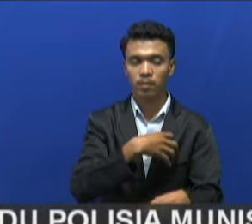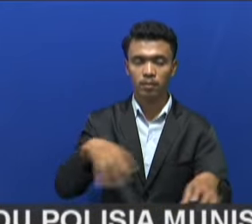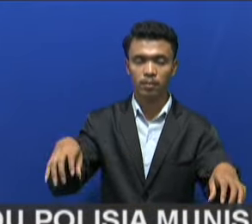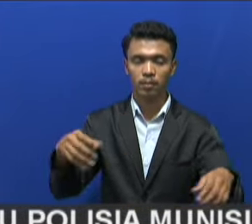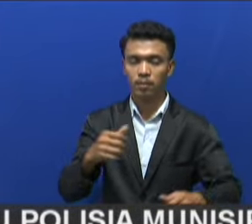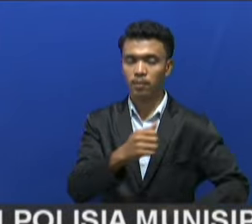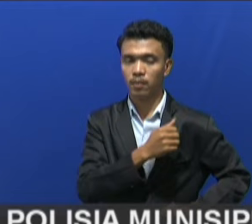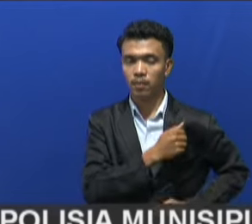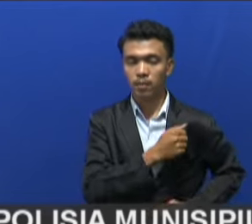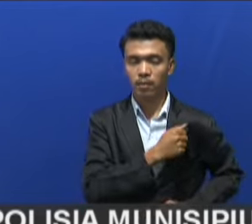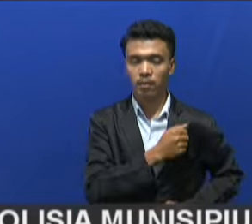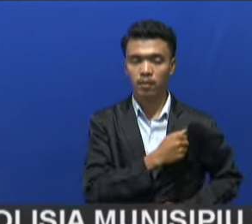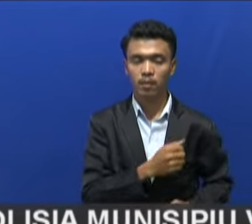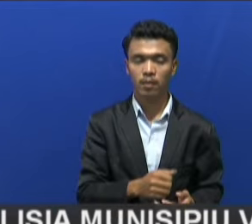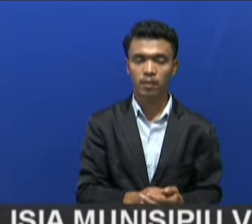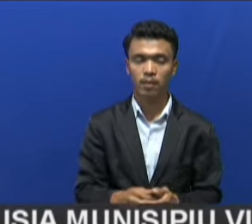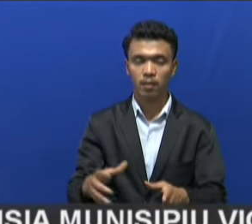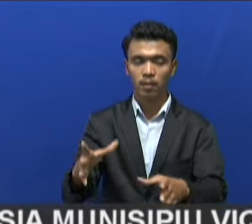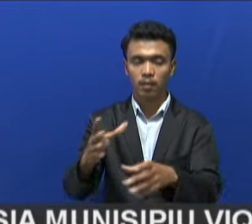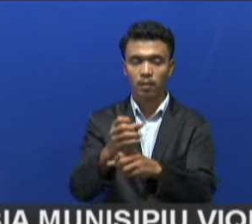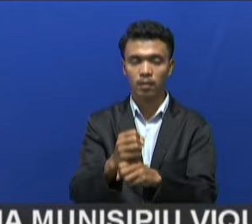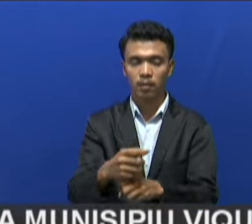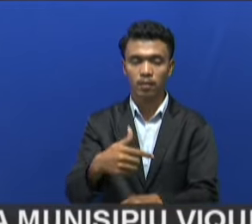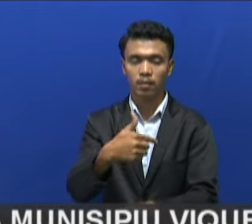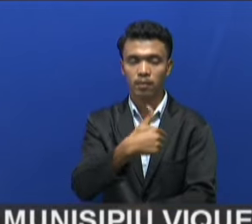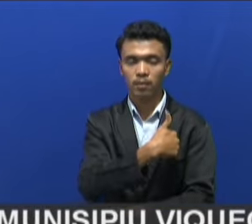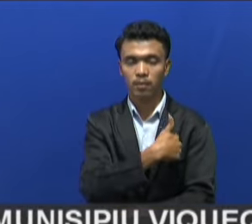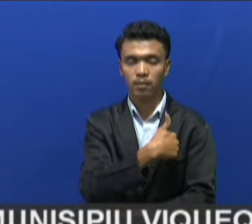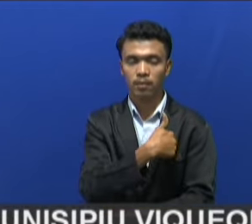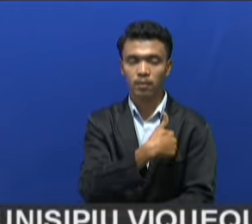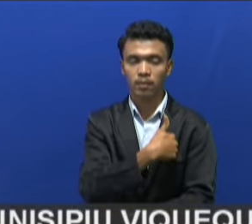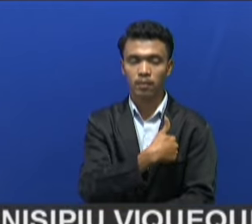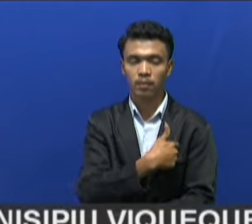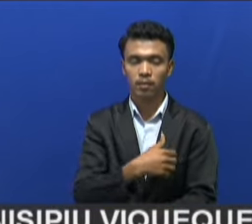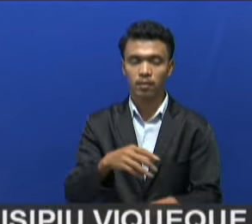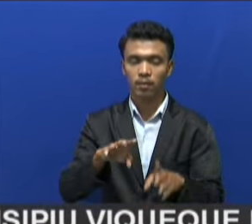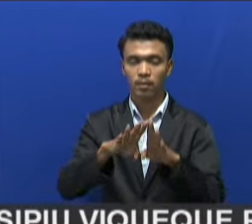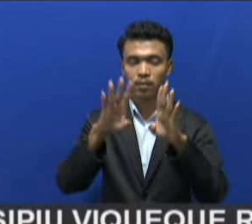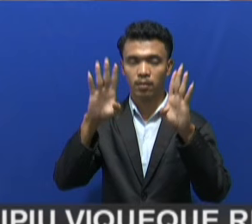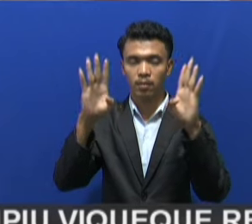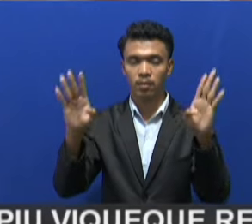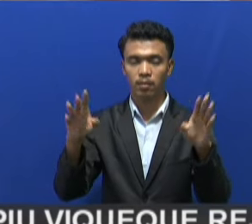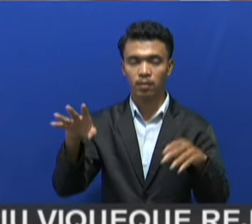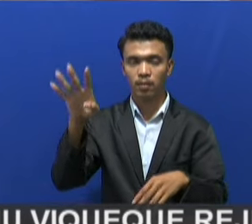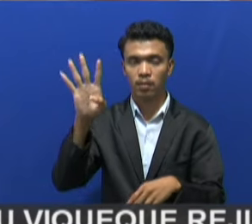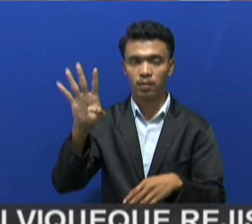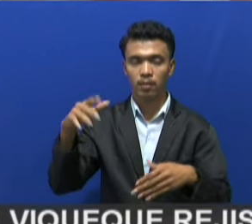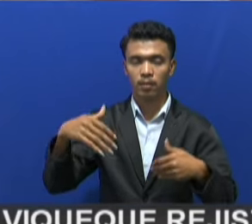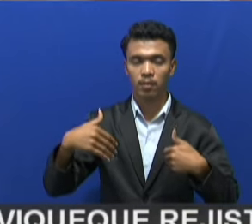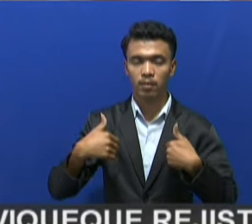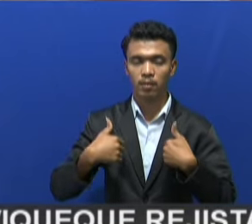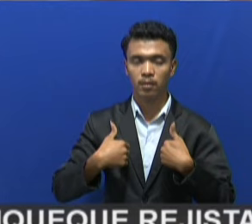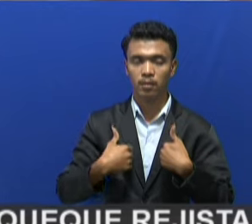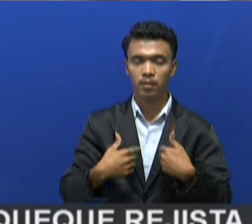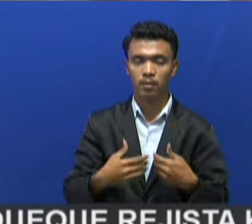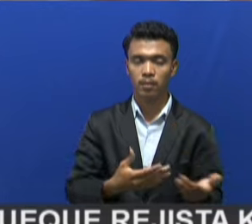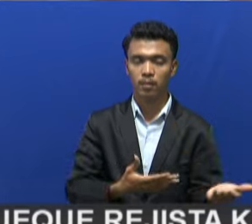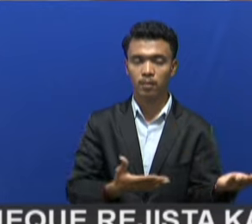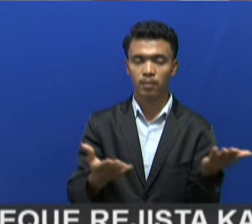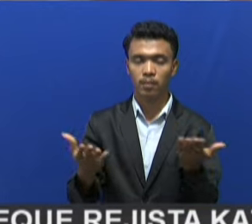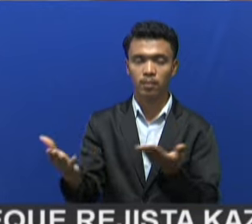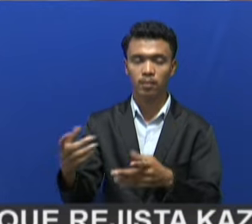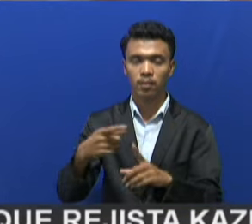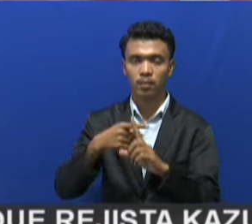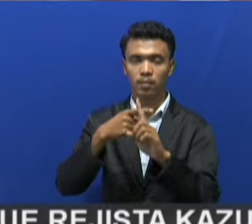Nacional de Inteligência, prende bebidas açucaradas, nebulosa chinesa Hat e a capital dele, importa-lhe